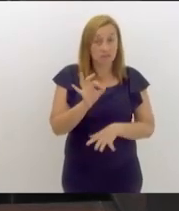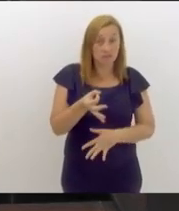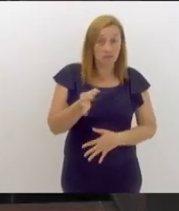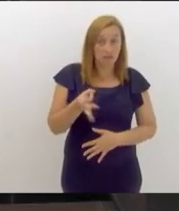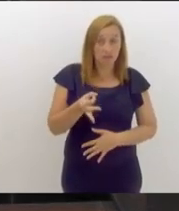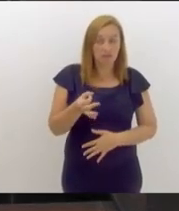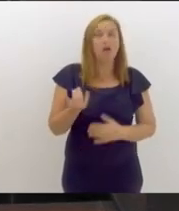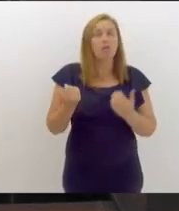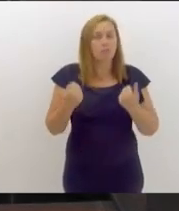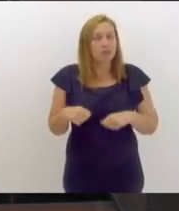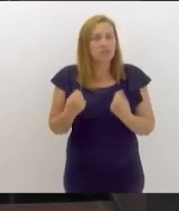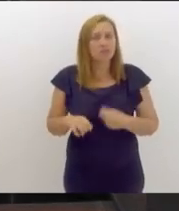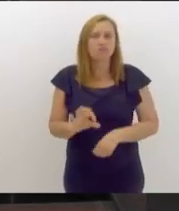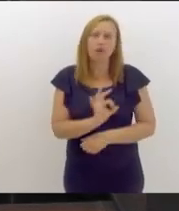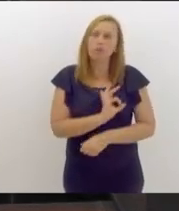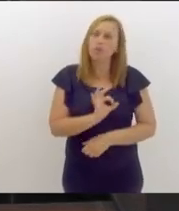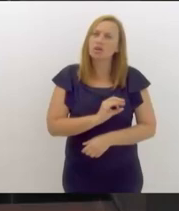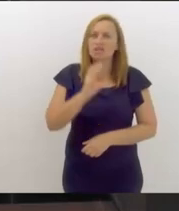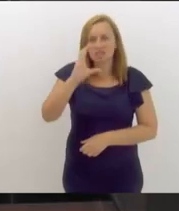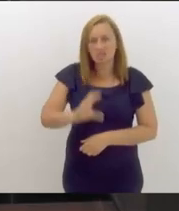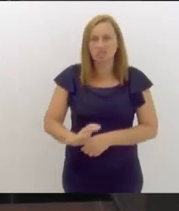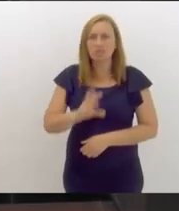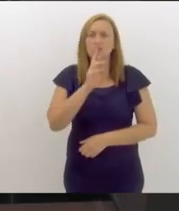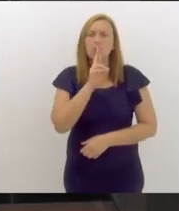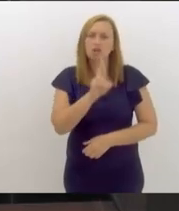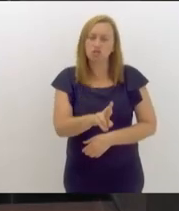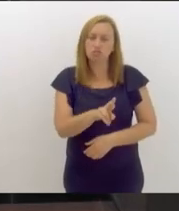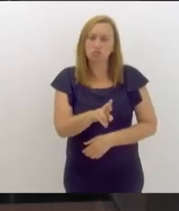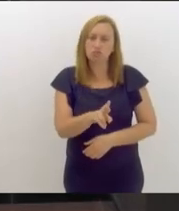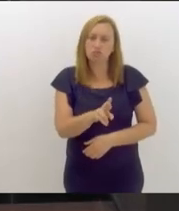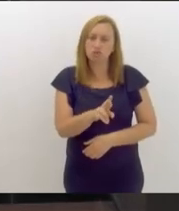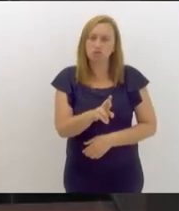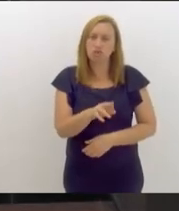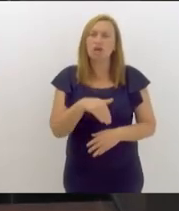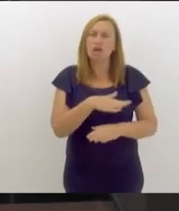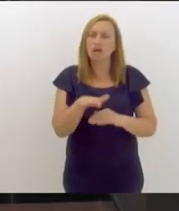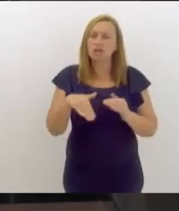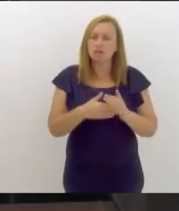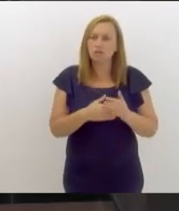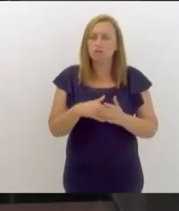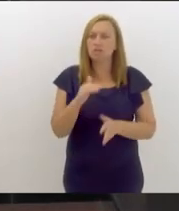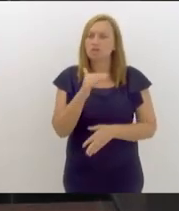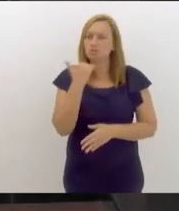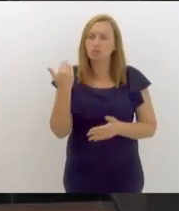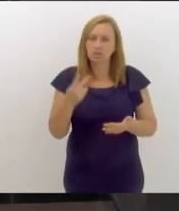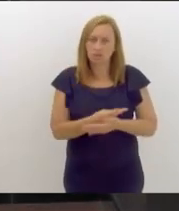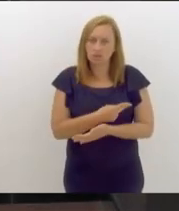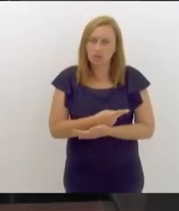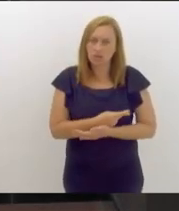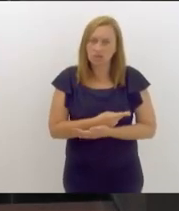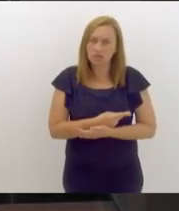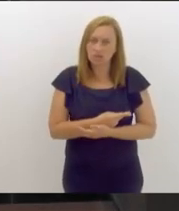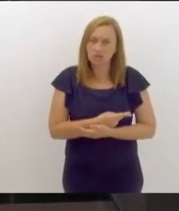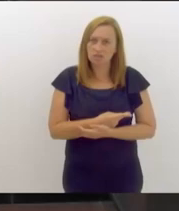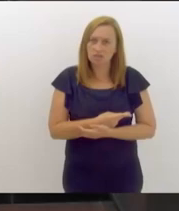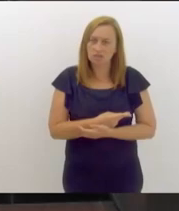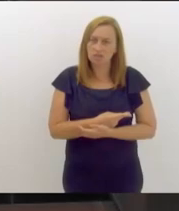precisamos que a polícia civil também deu uma resposta a todas essas mortes que acontecem